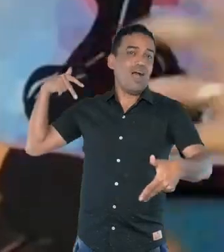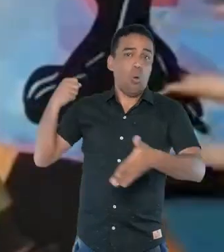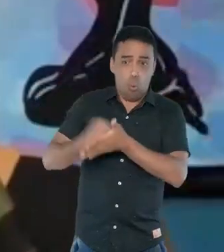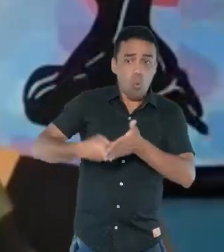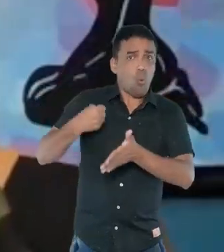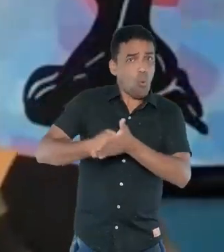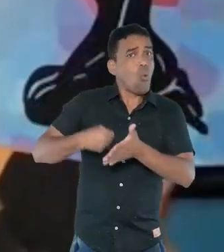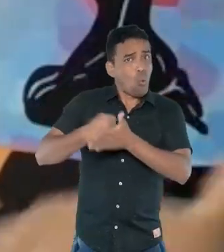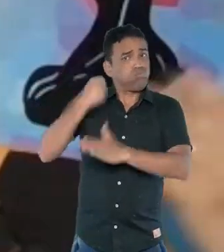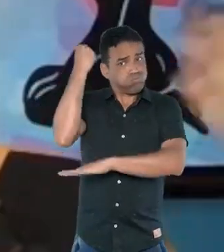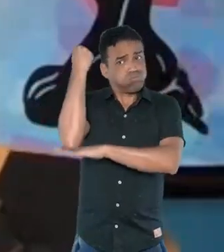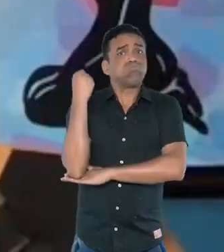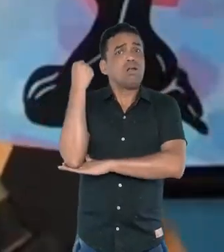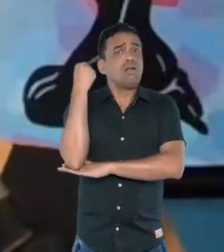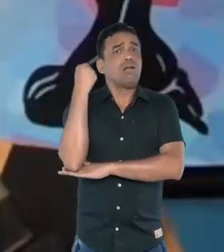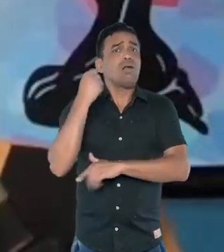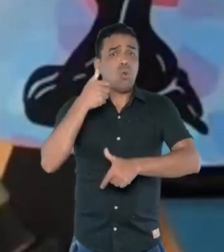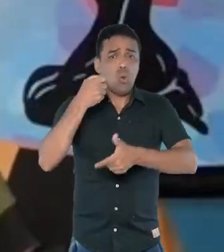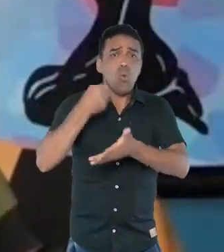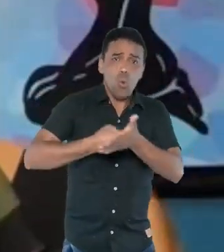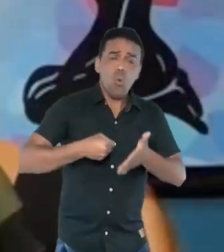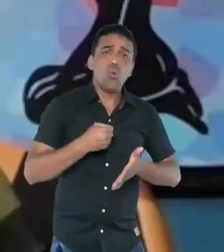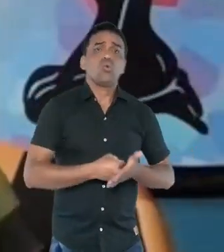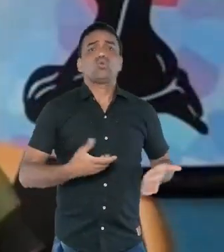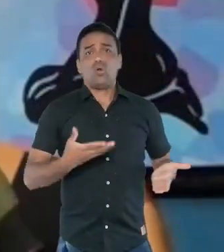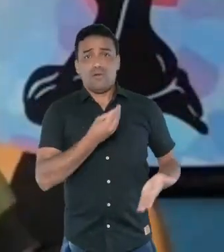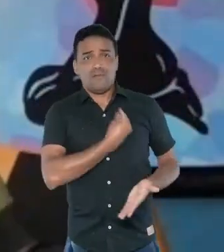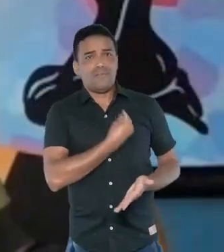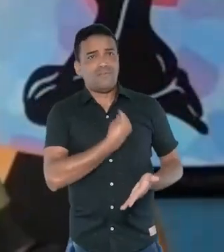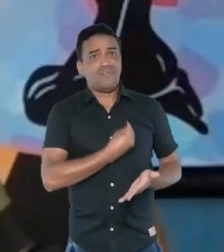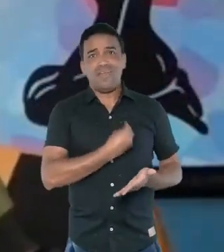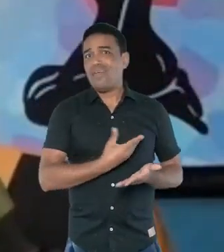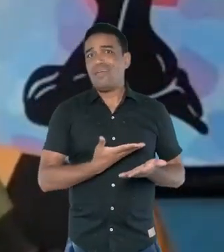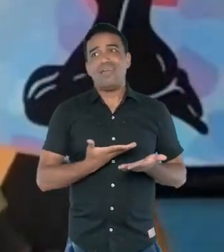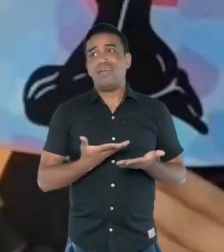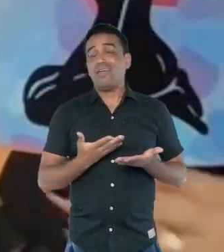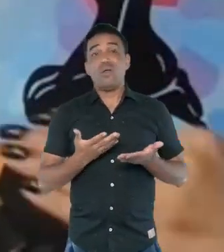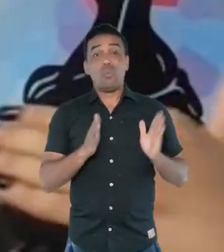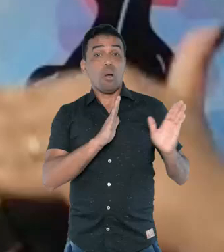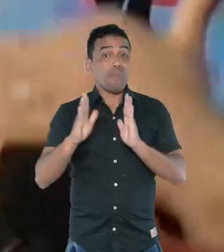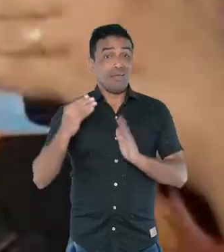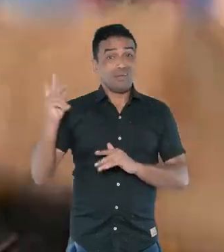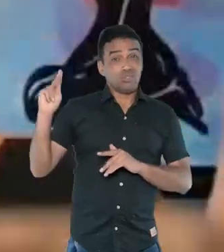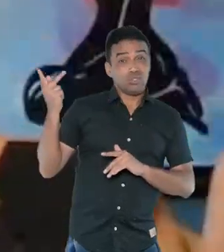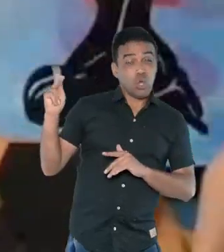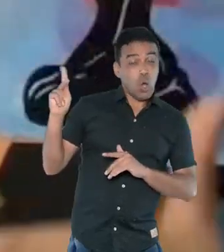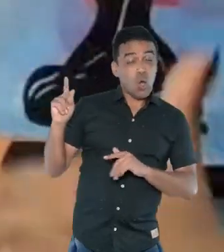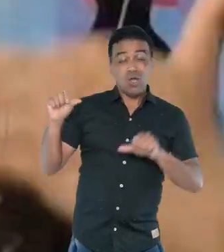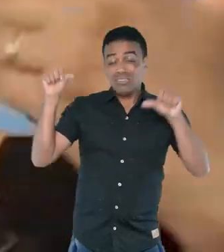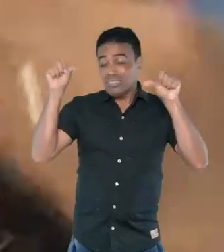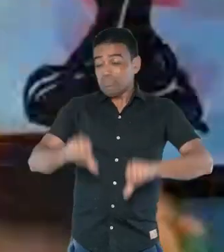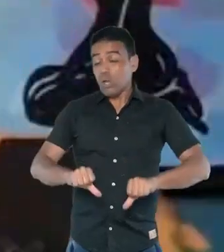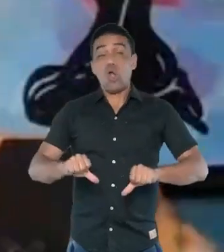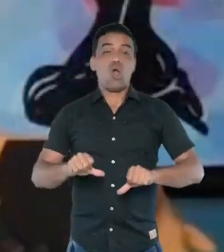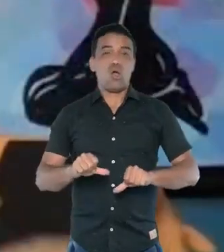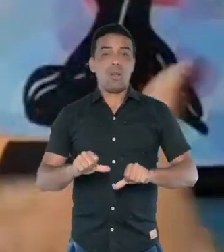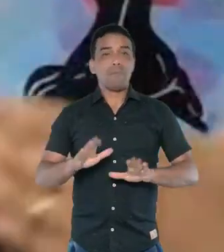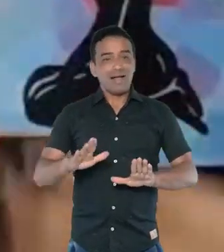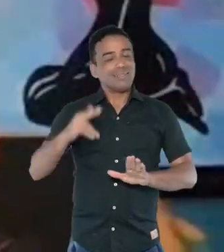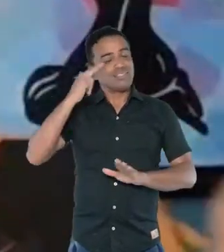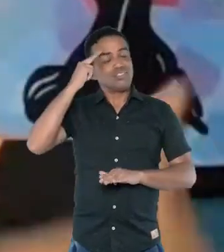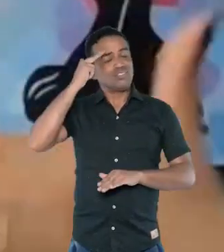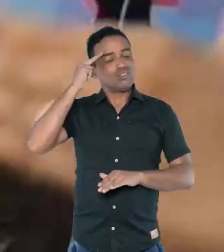que viveram em condições muito mais desfavoráveis do que a nossa, mas que sonharam com a gente,